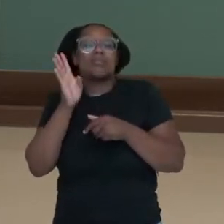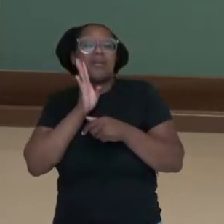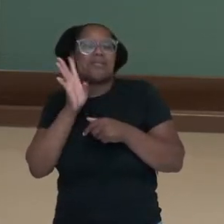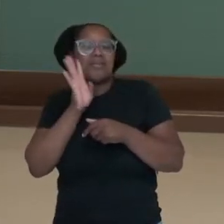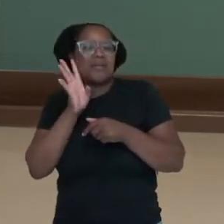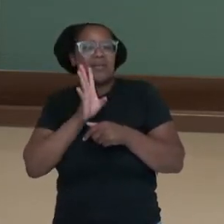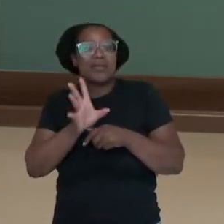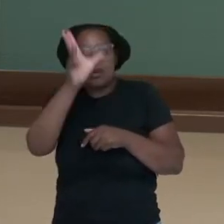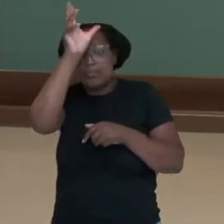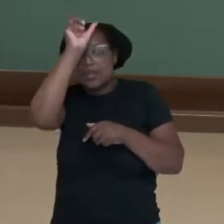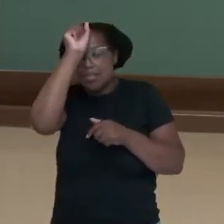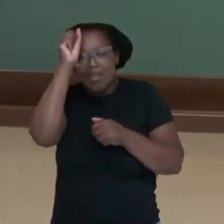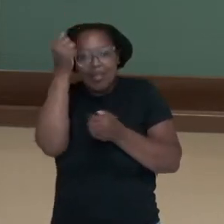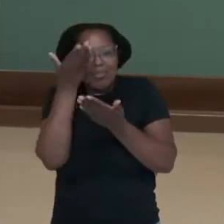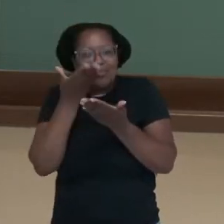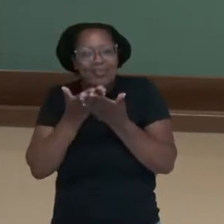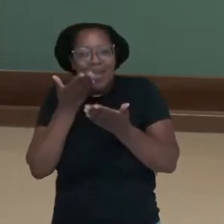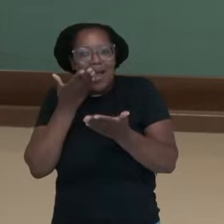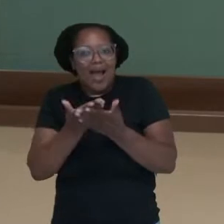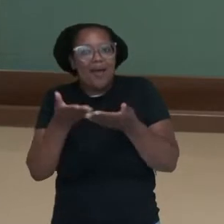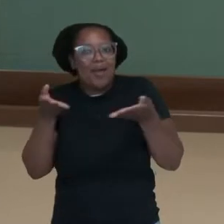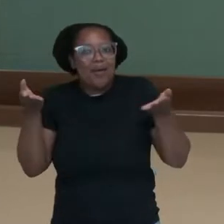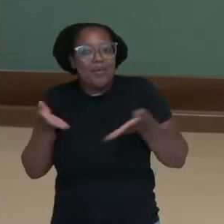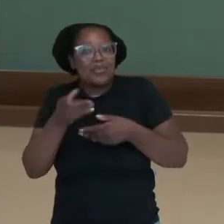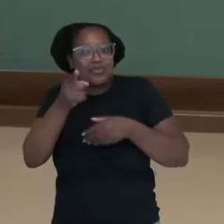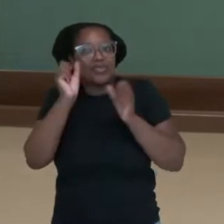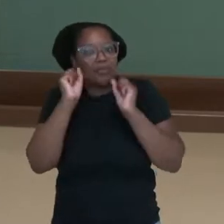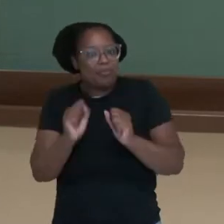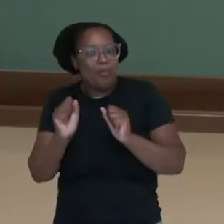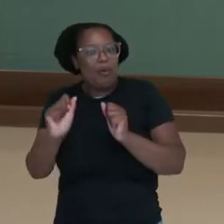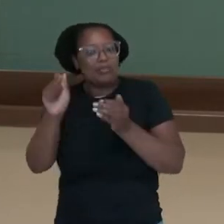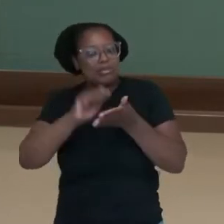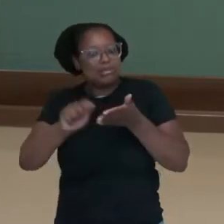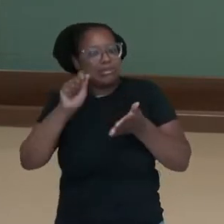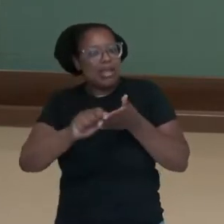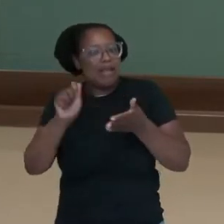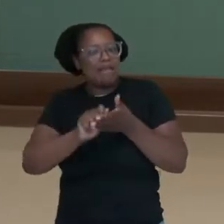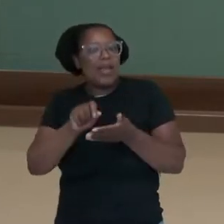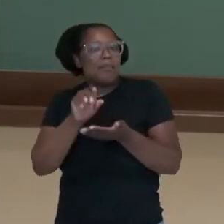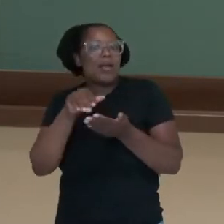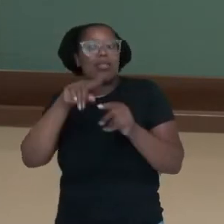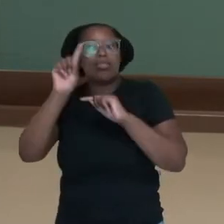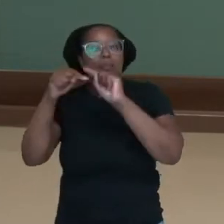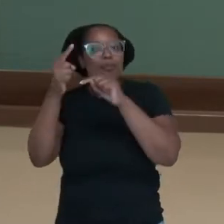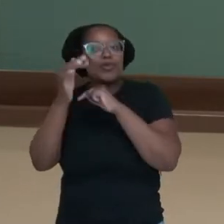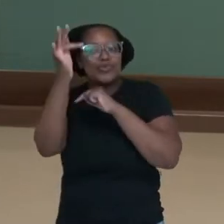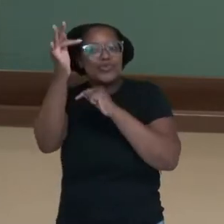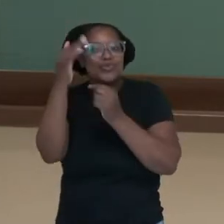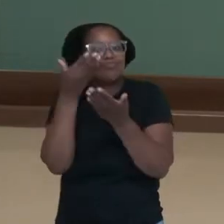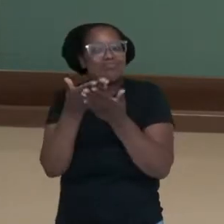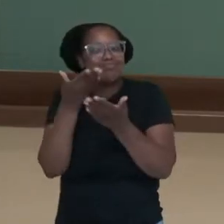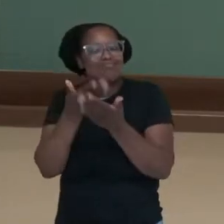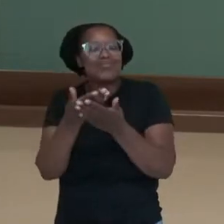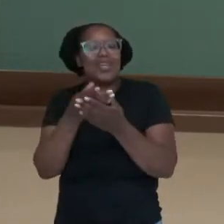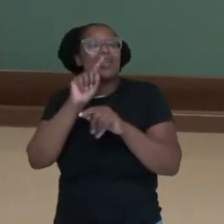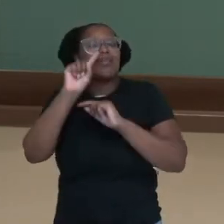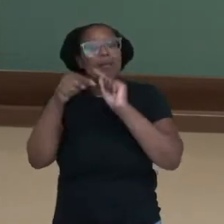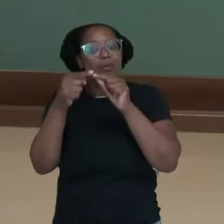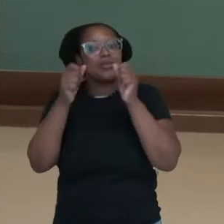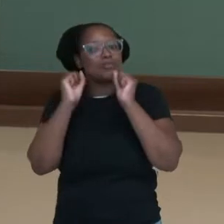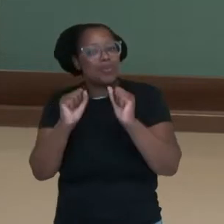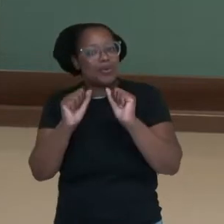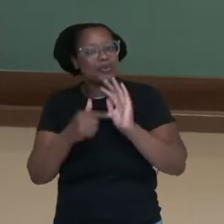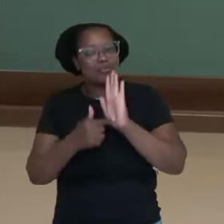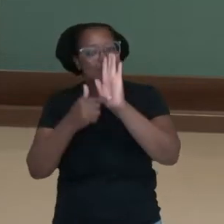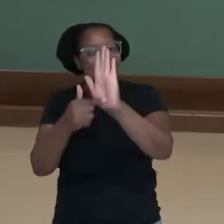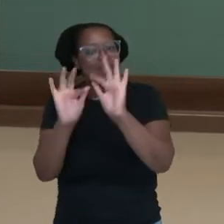aula e você pode registrar, anotar no seu caderno para estudar depois? E que tal mostrar para sua família, ou